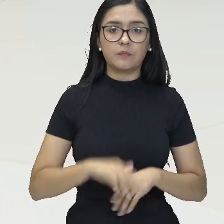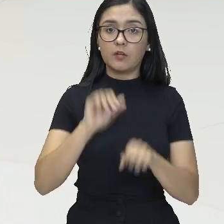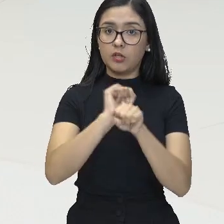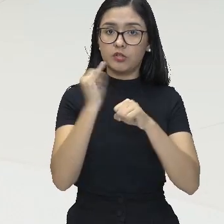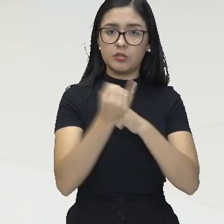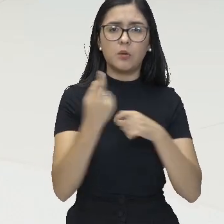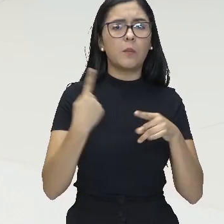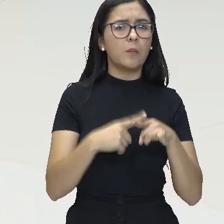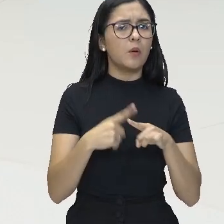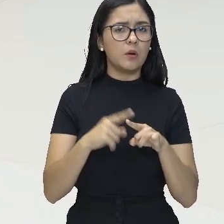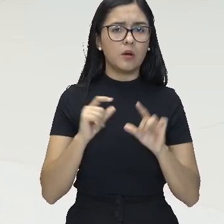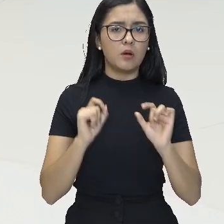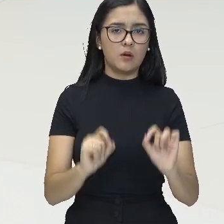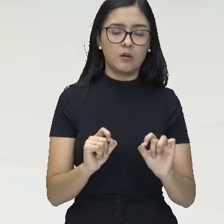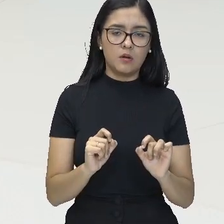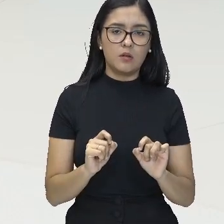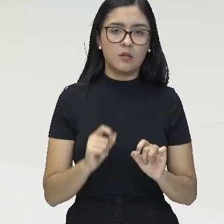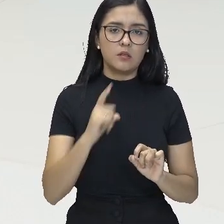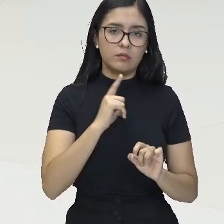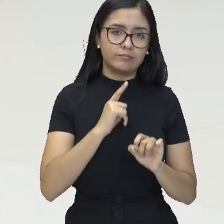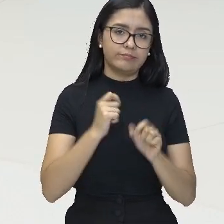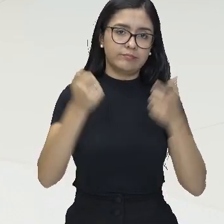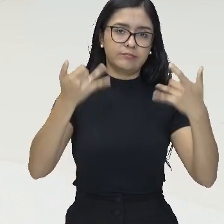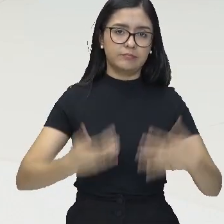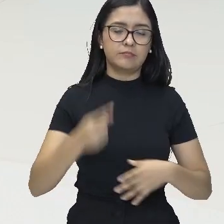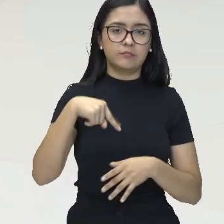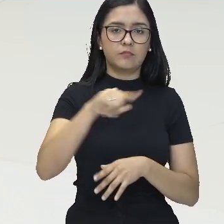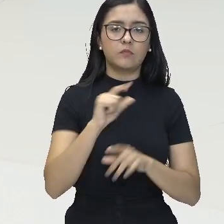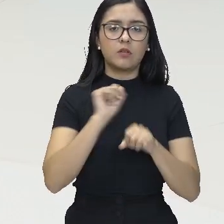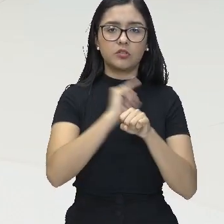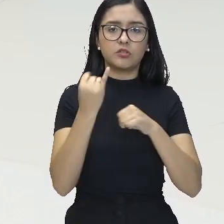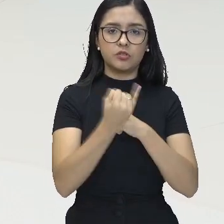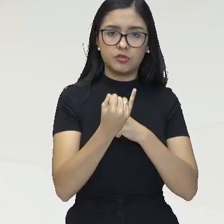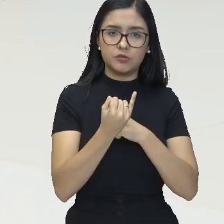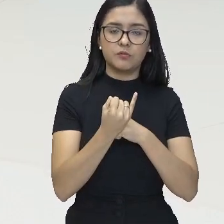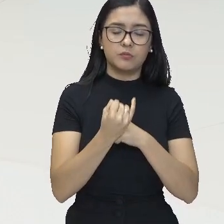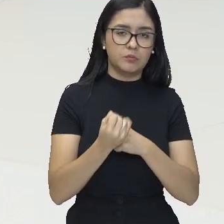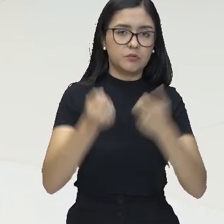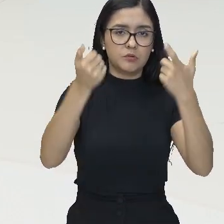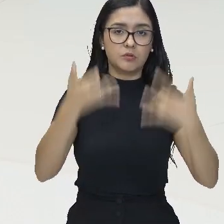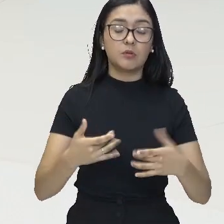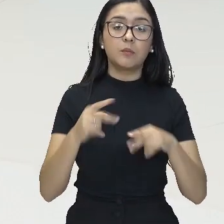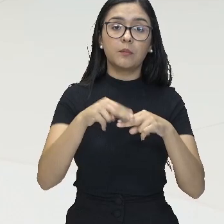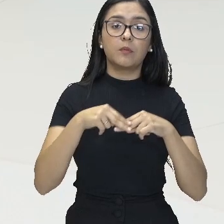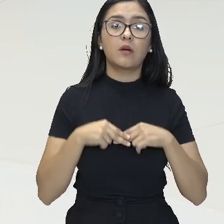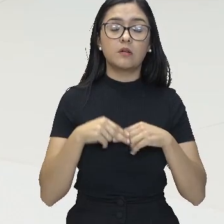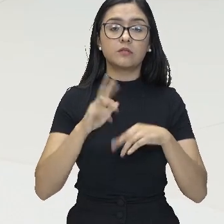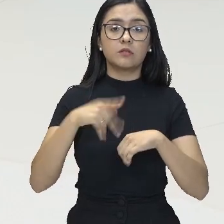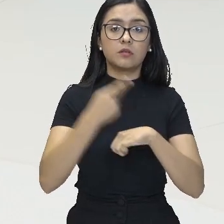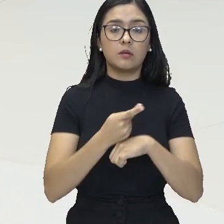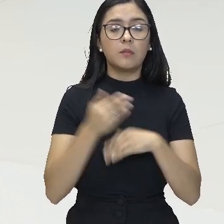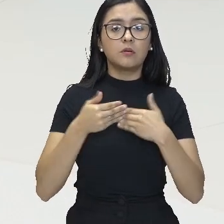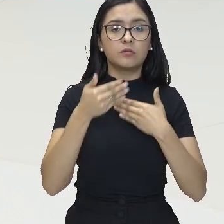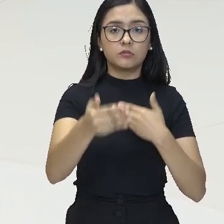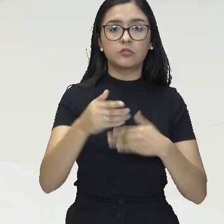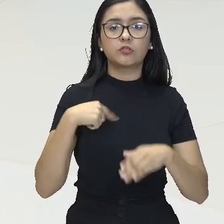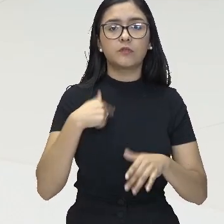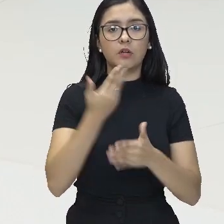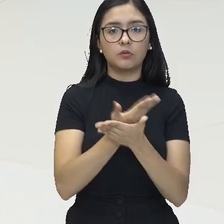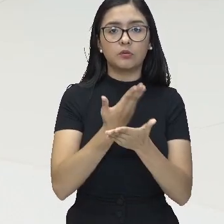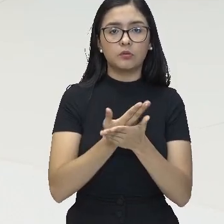que eu estou falando para vocês sobre adjetivo e locução adjetiva? Porque nós iremos trabalhar